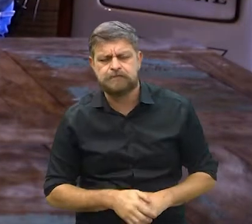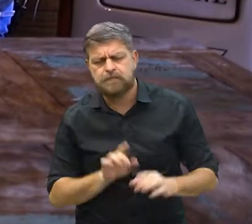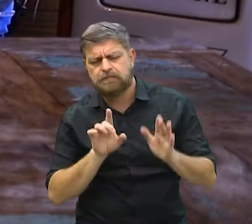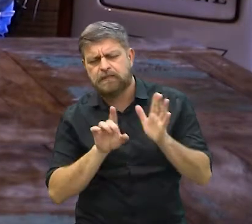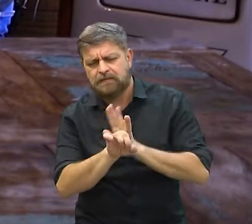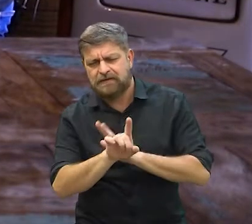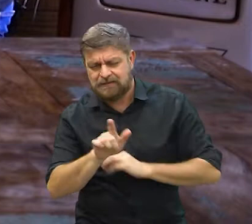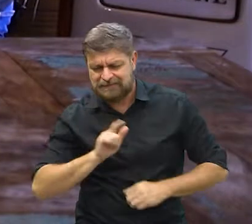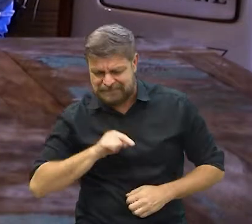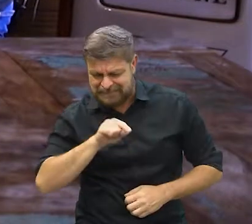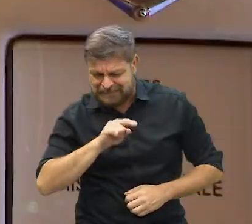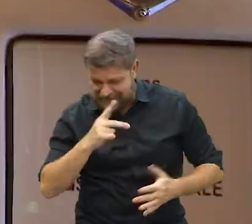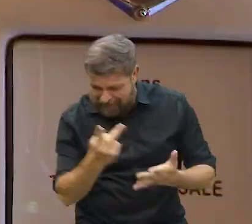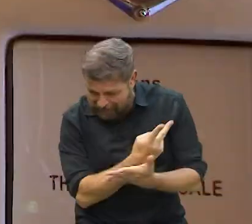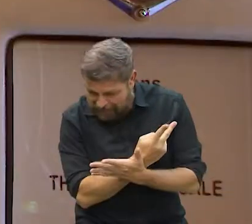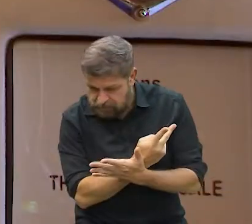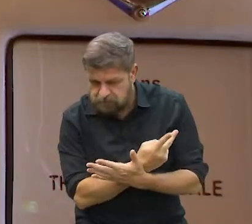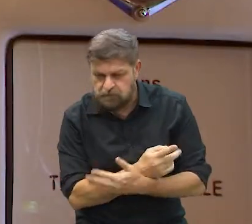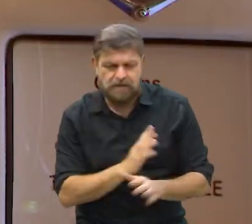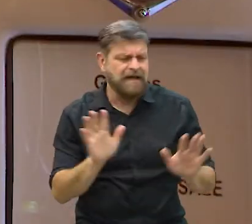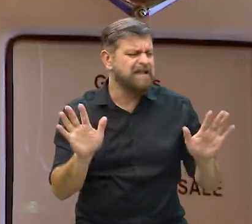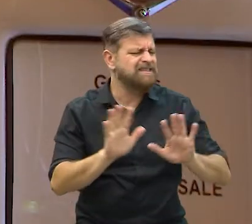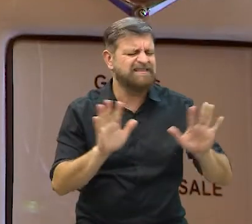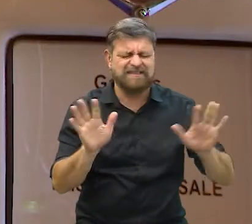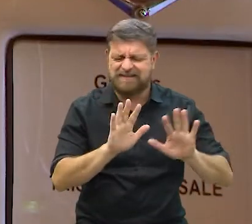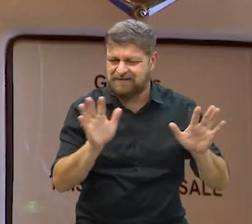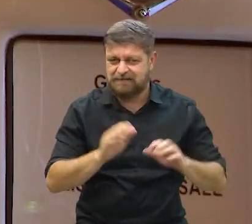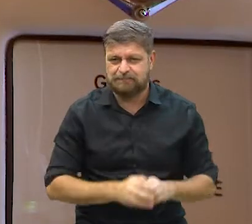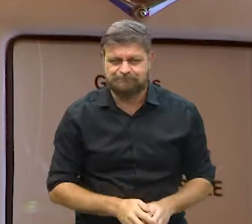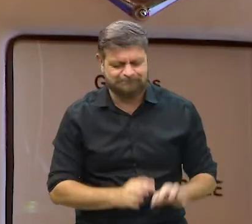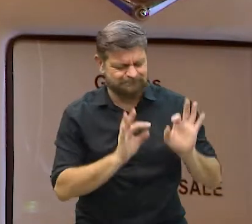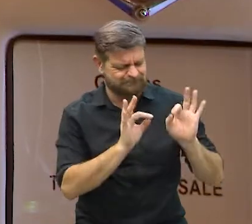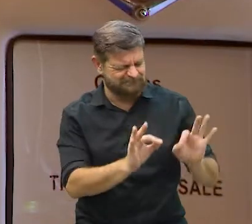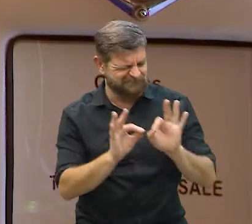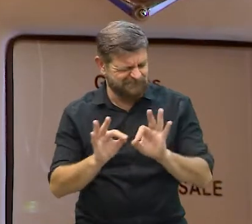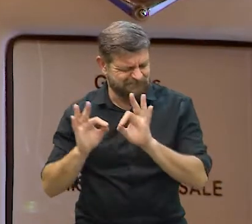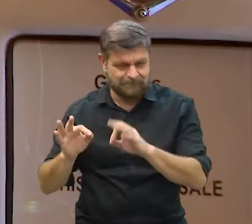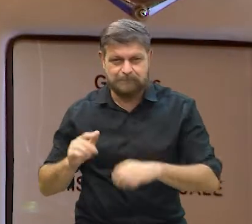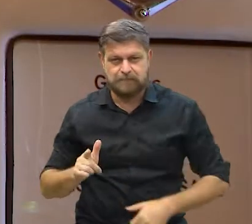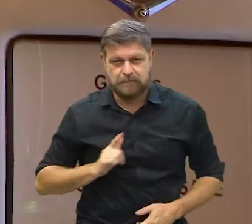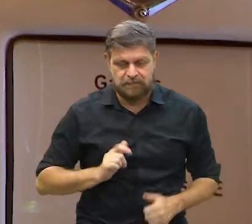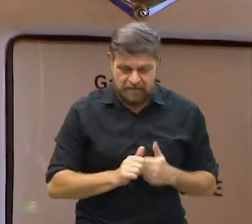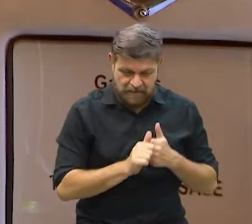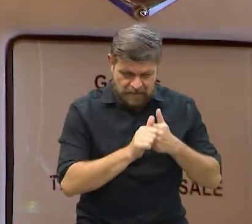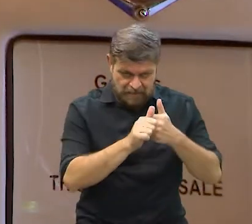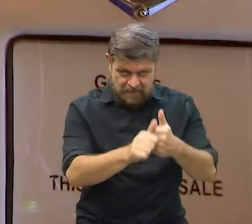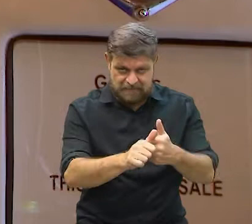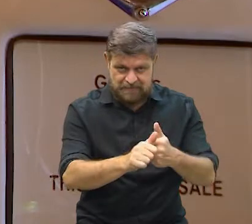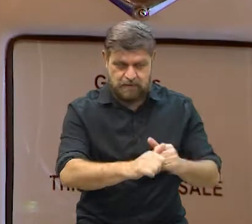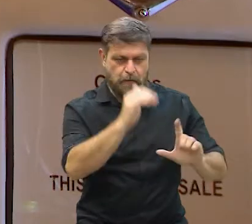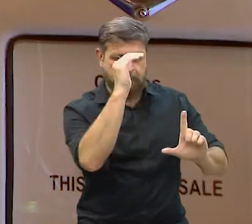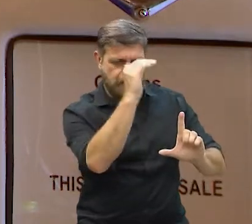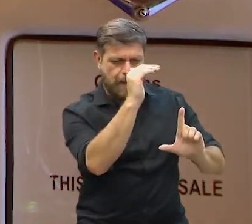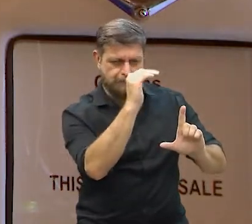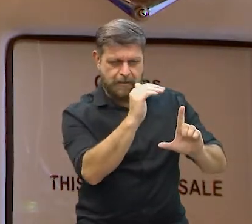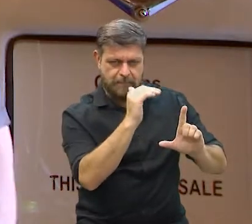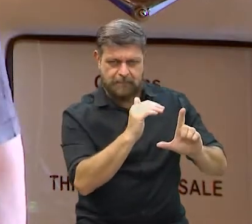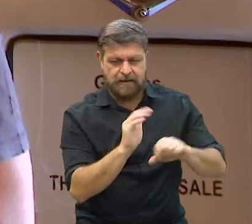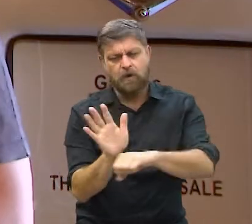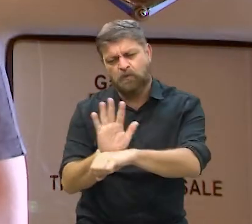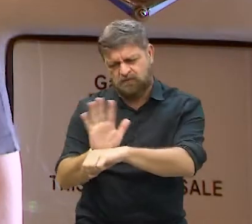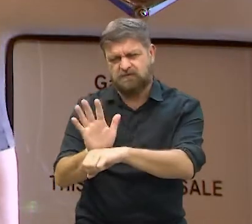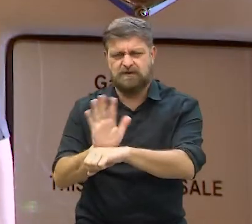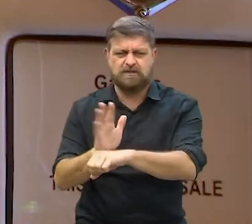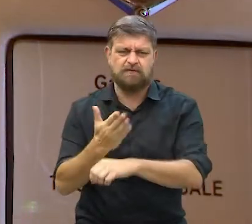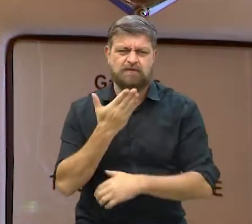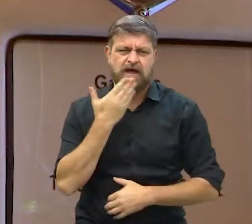tem como errar essa receita? Não, não tem como errar. Se seguir a descrição que vai estar no vídeo,